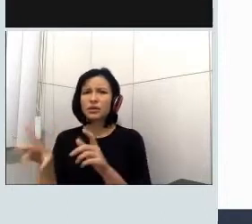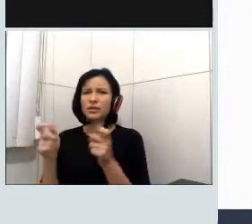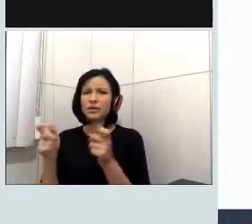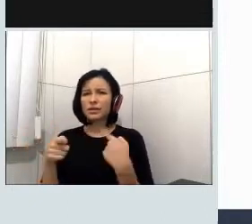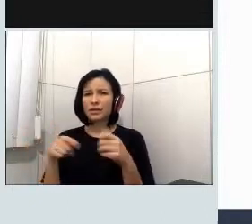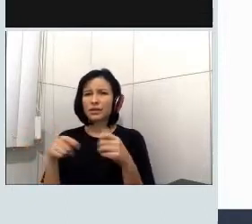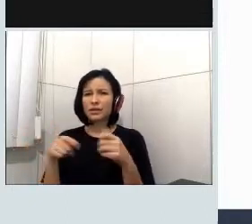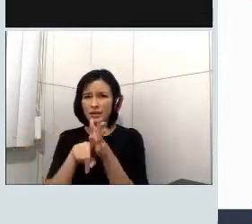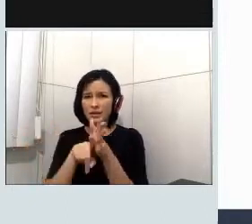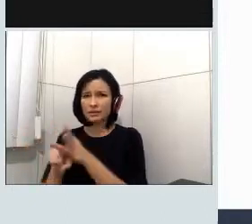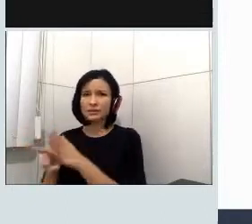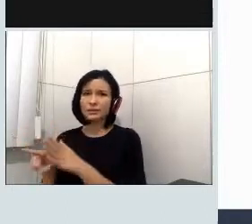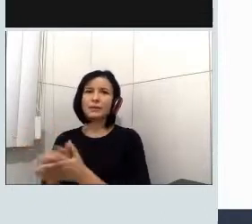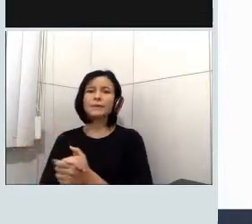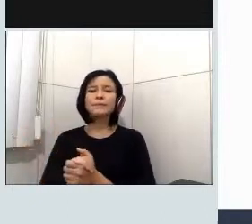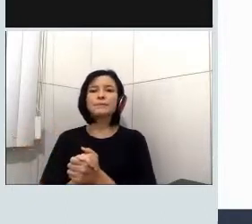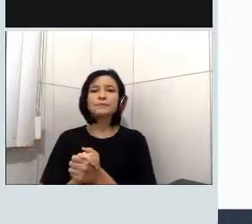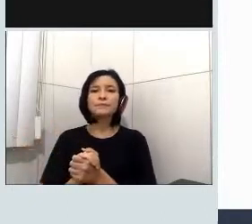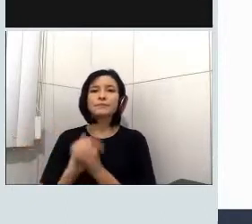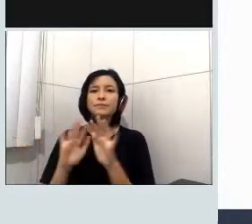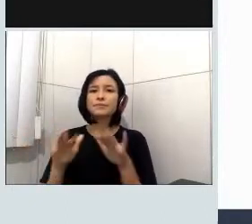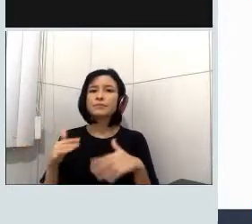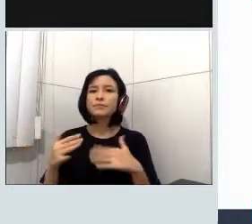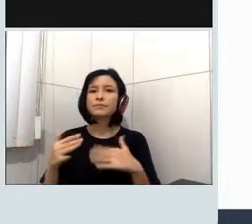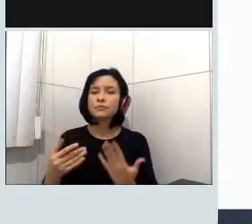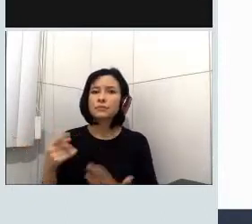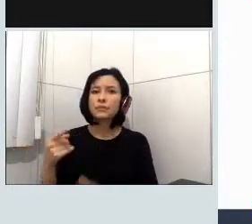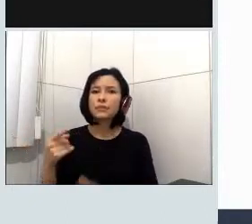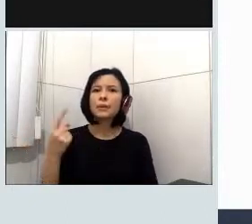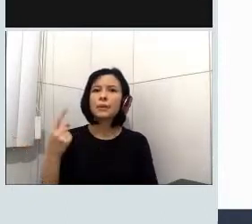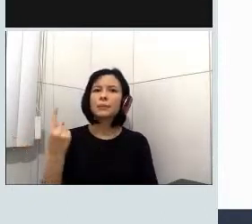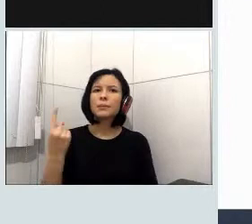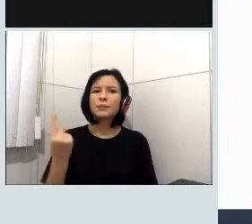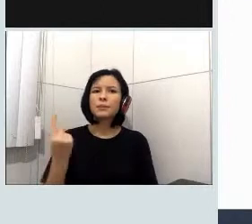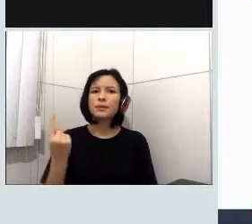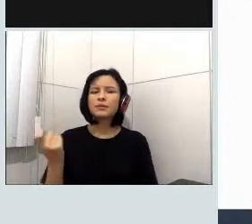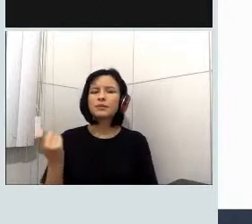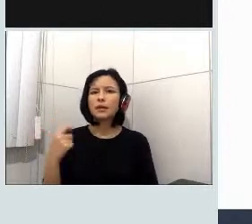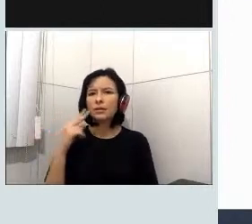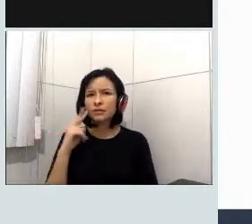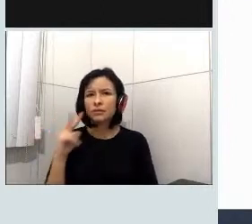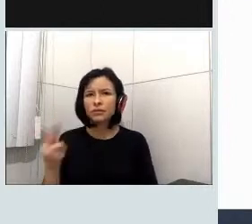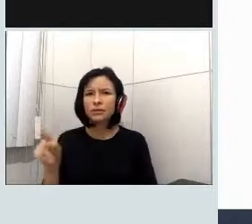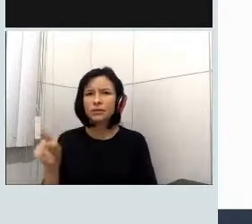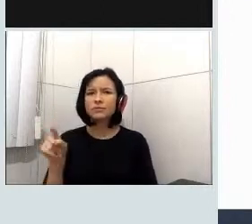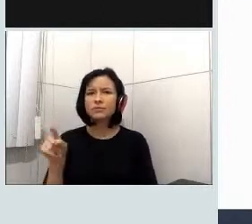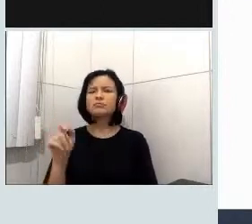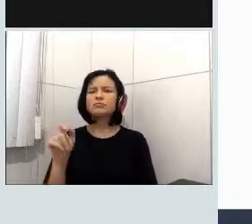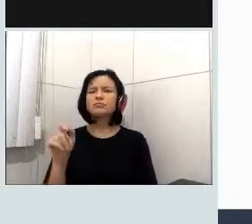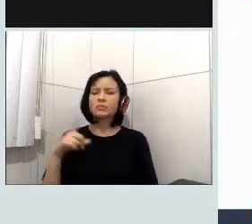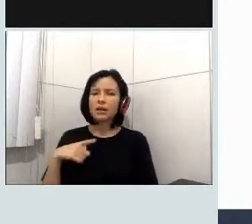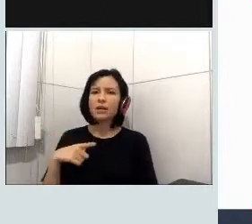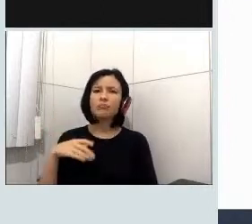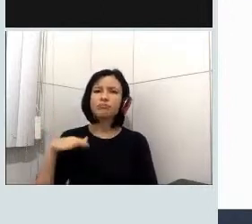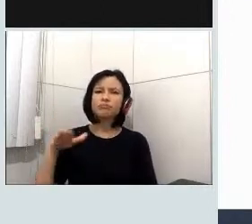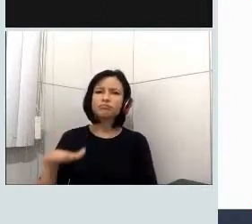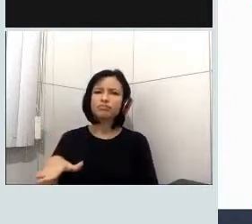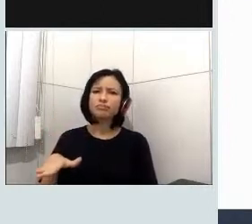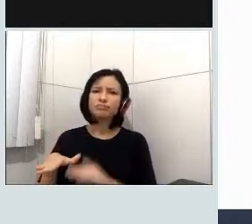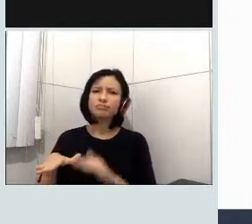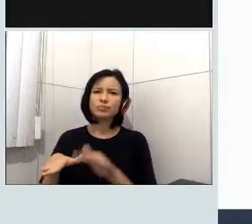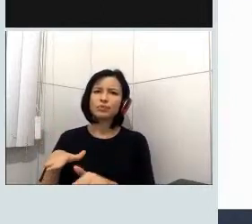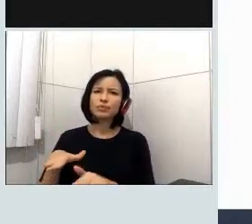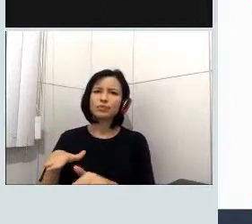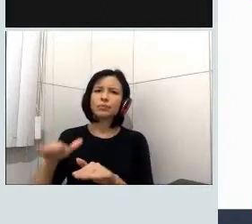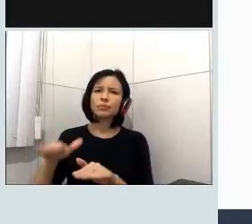viu? Que vocês primeiro, sempre nesse passo a passo de questão de ponto médio, vocês vão isolar